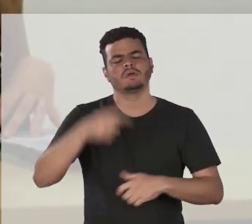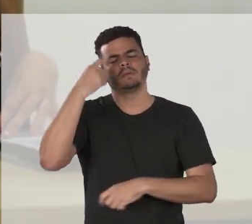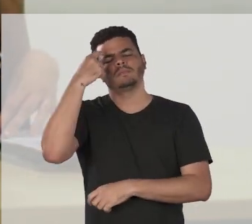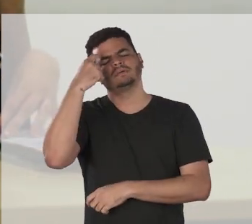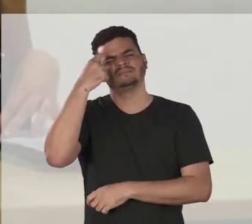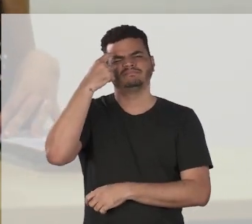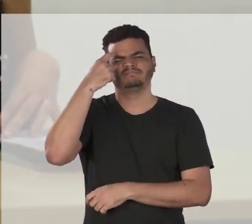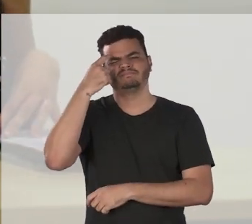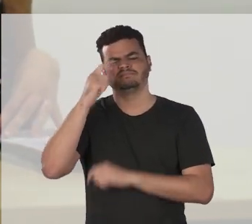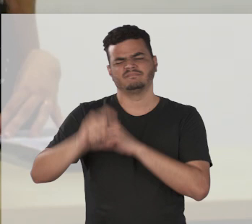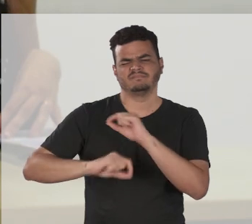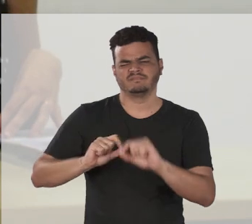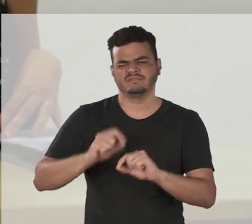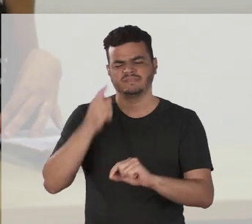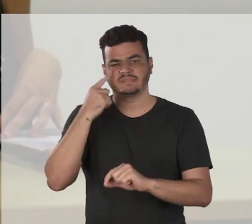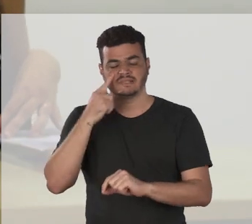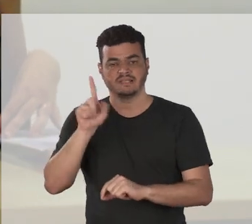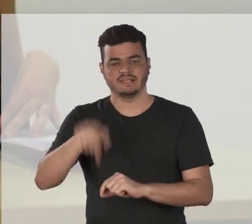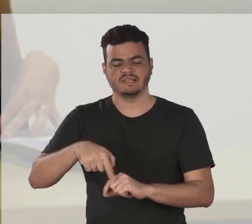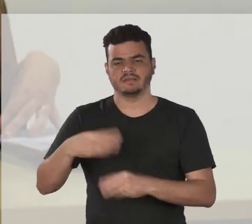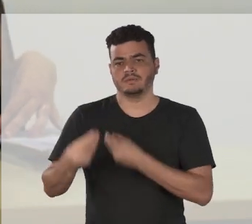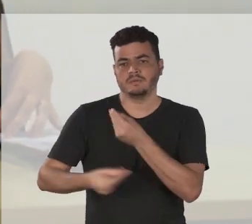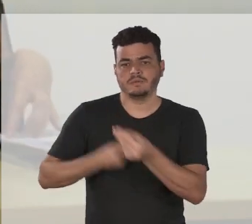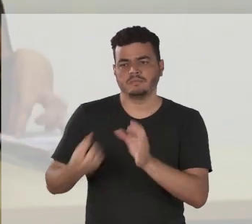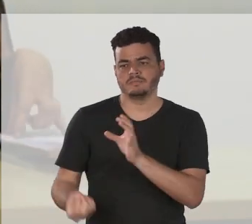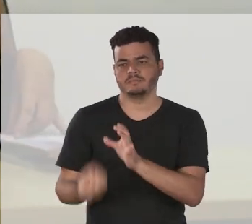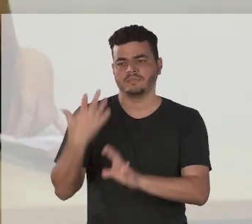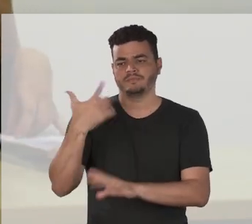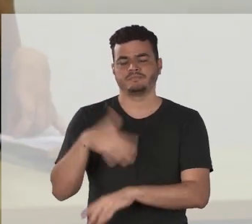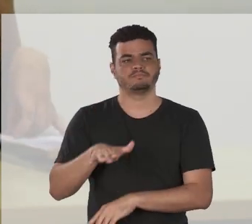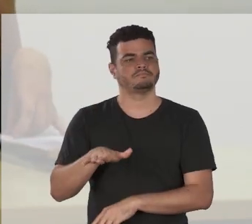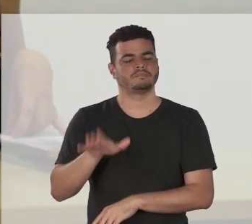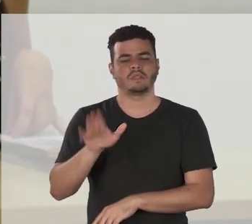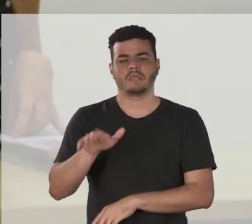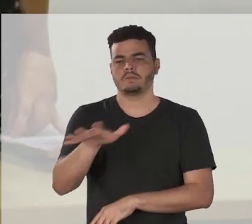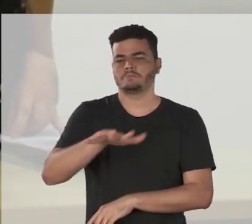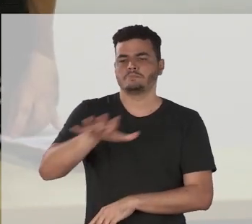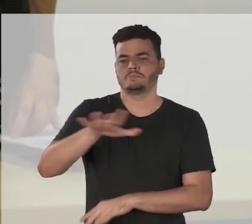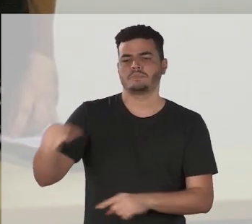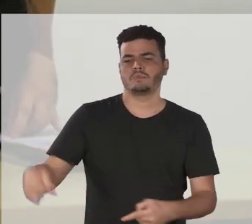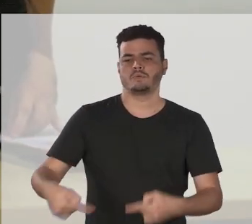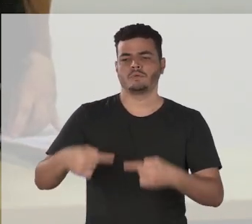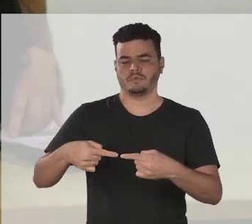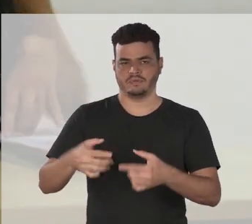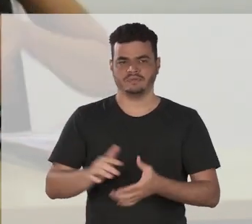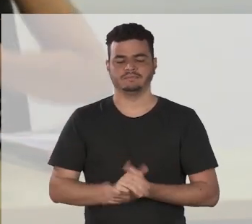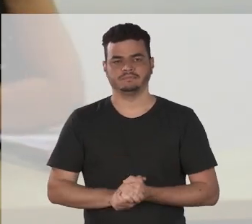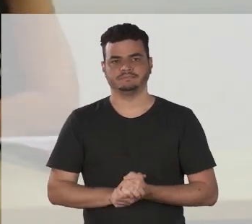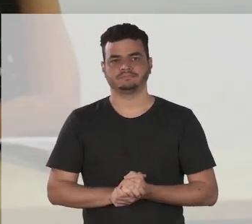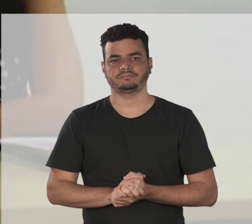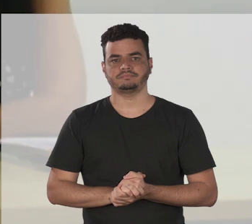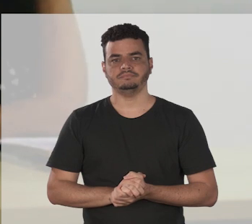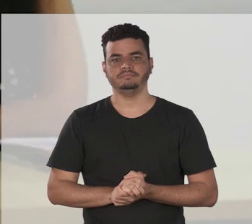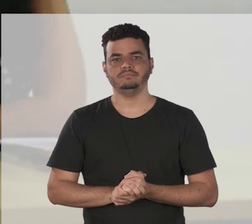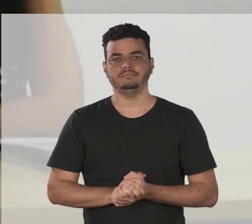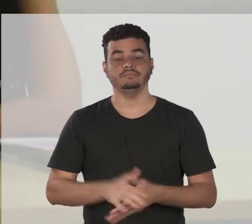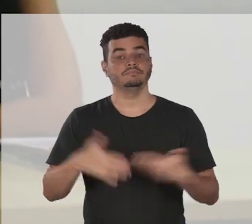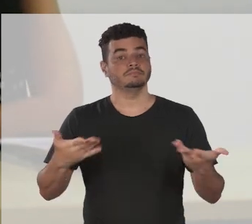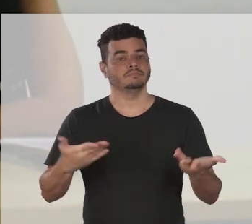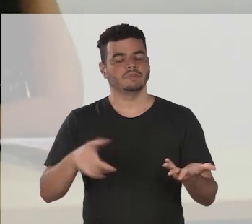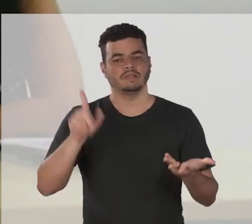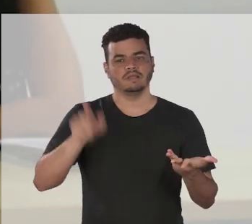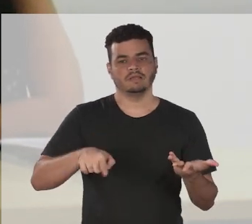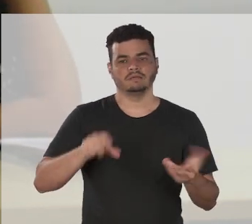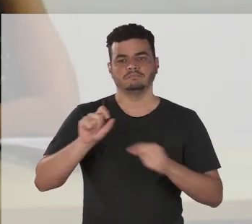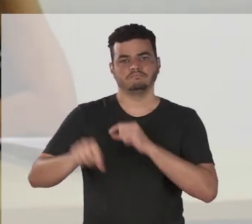ou justamente pensar sobre essas condições de produção, né, que habitavam esse tipo de obras. E isso,